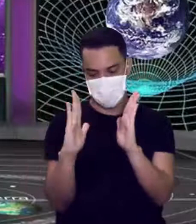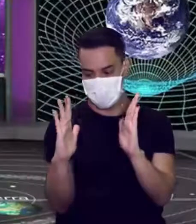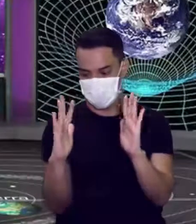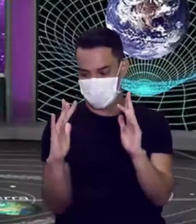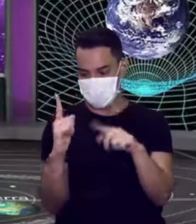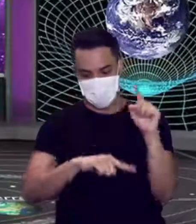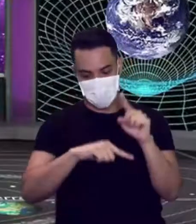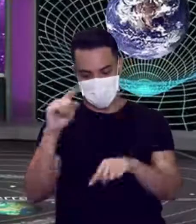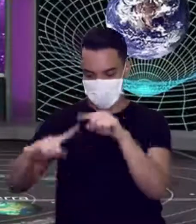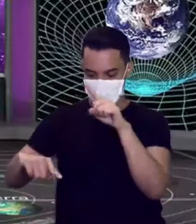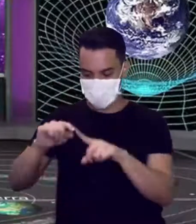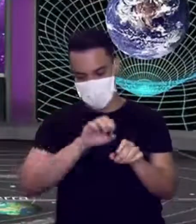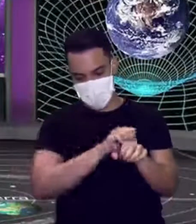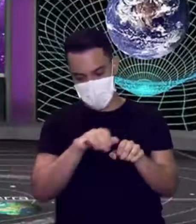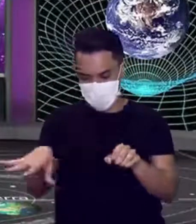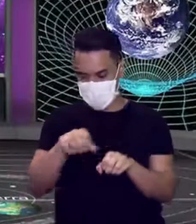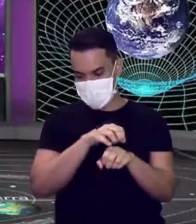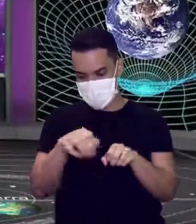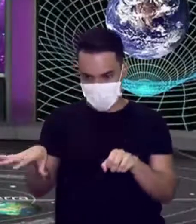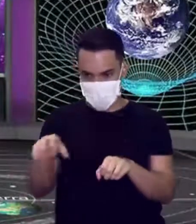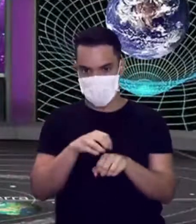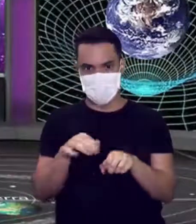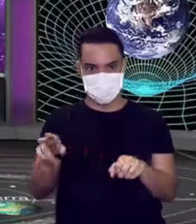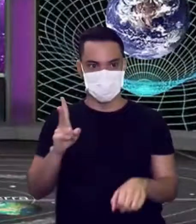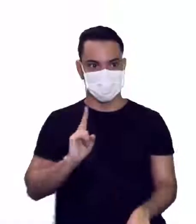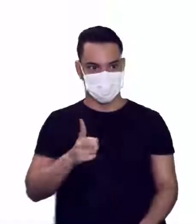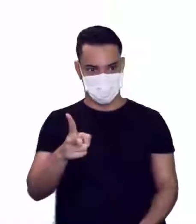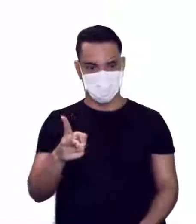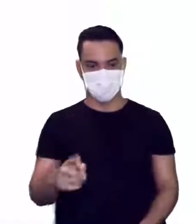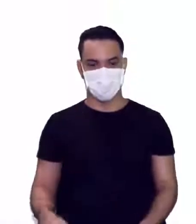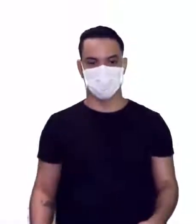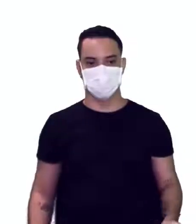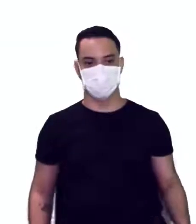outro material. Entendido isso? Vamos continuar, olha só.